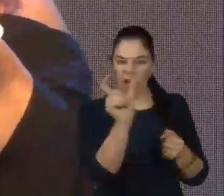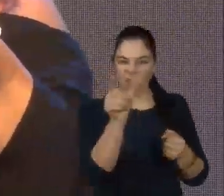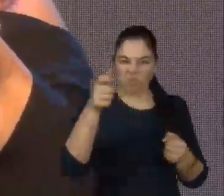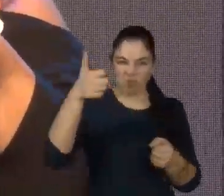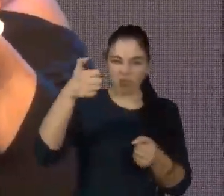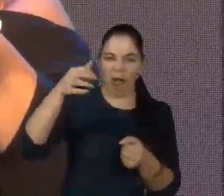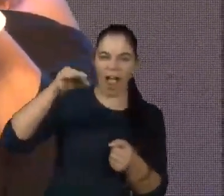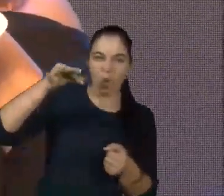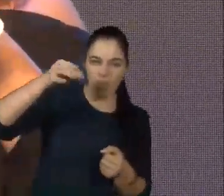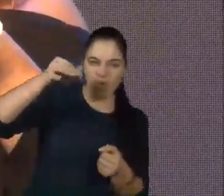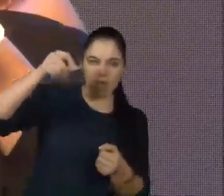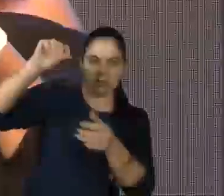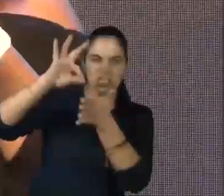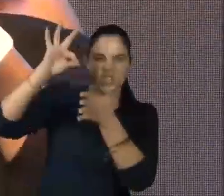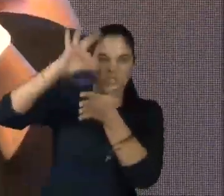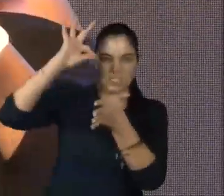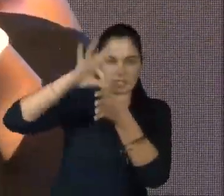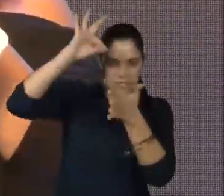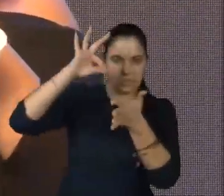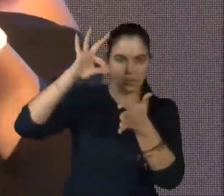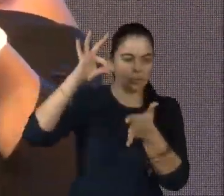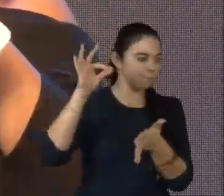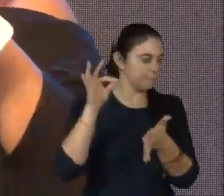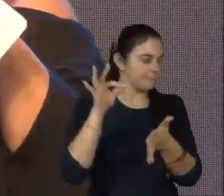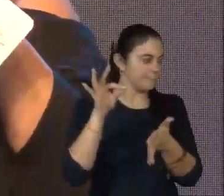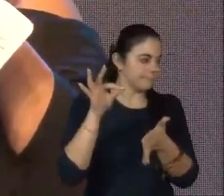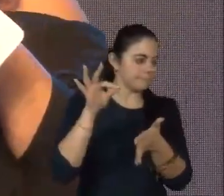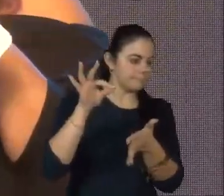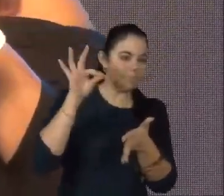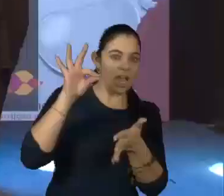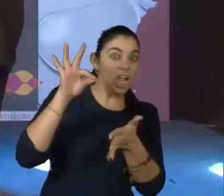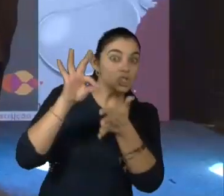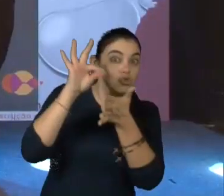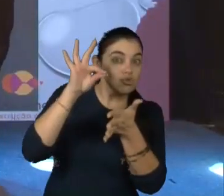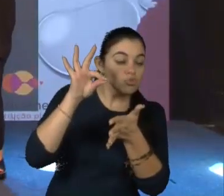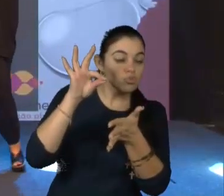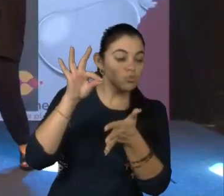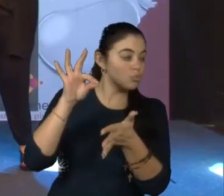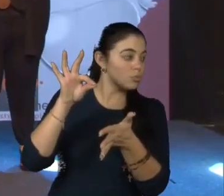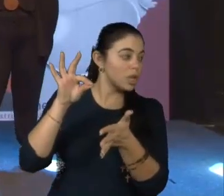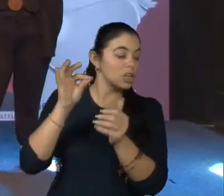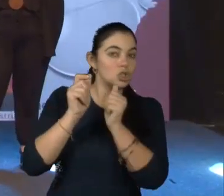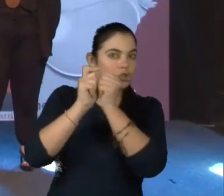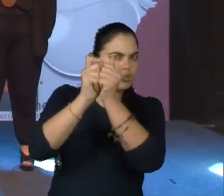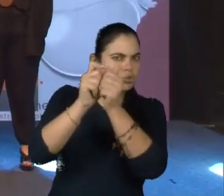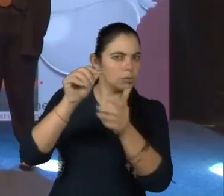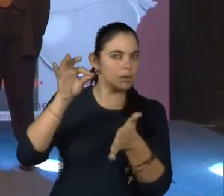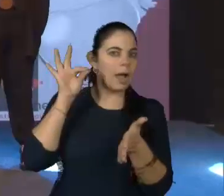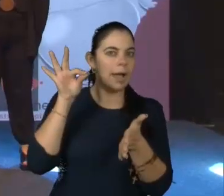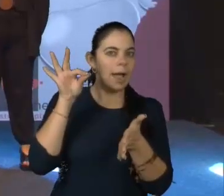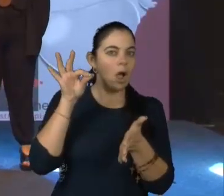bem grande. Pega assim, ó. Como se vocês estivessem com ela na mão. E juntos, eu vou contar até três. Quando eu